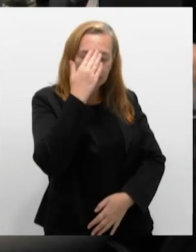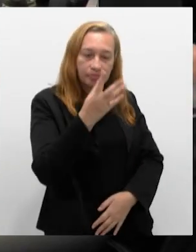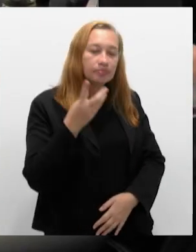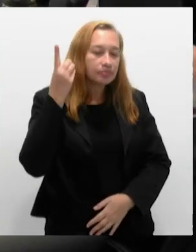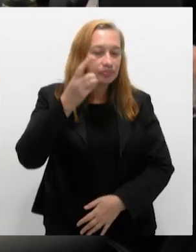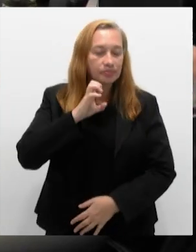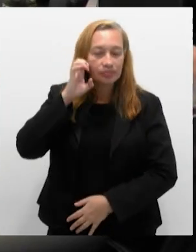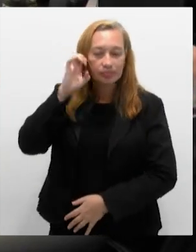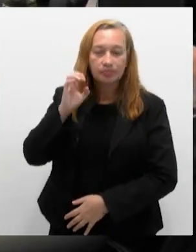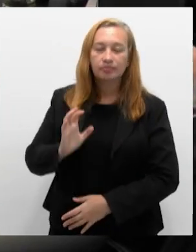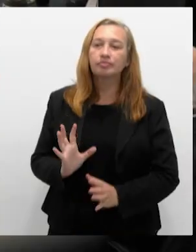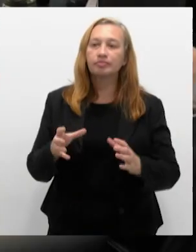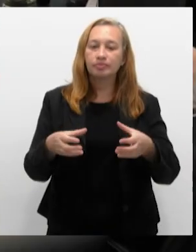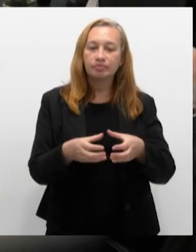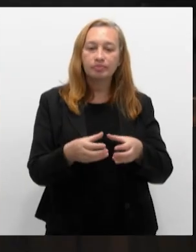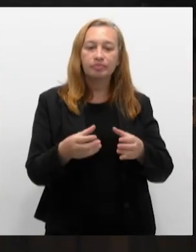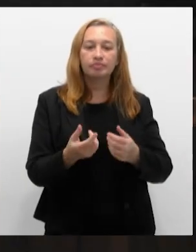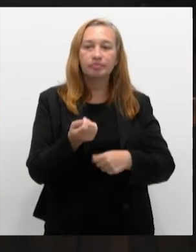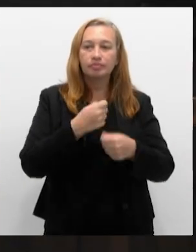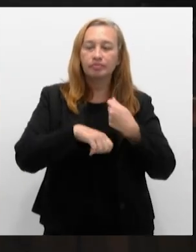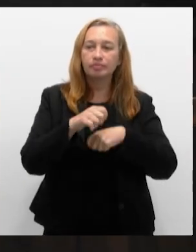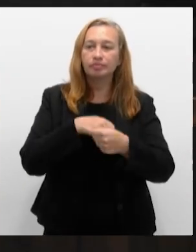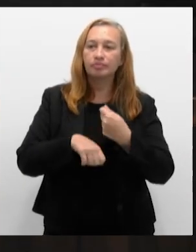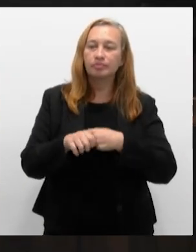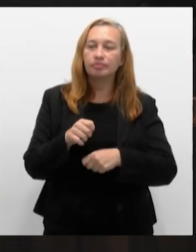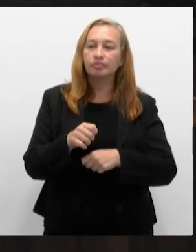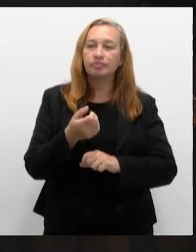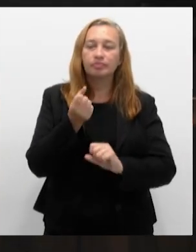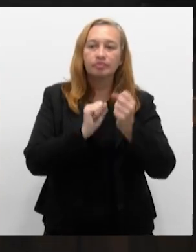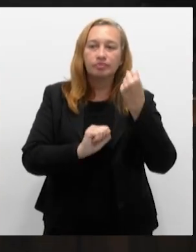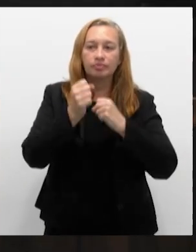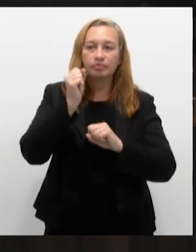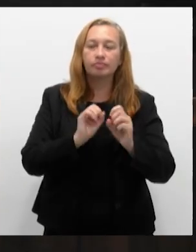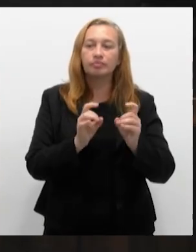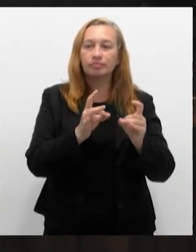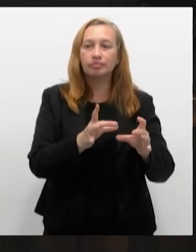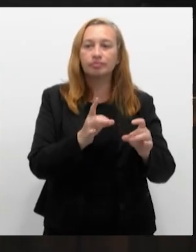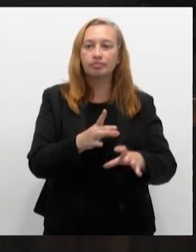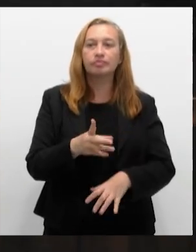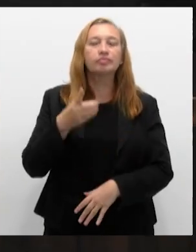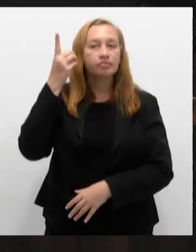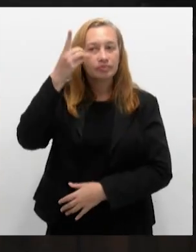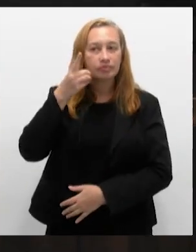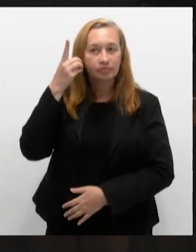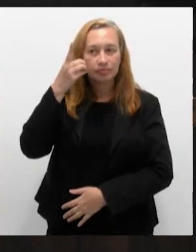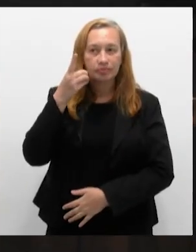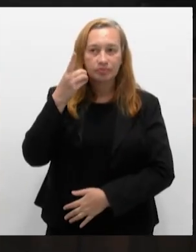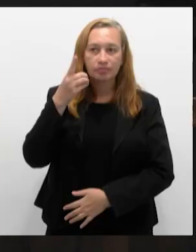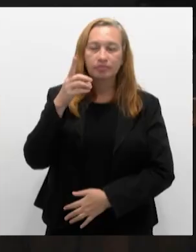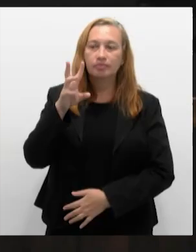Élica. Pela Comissão de Economia, Indústria e Comércio, o deputado presidente Bruno Boareto.